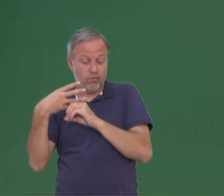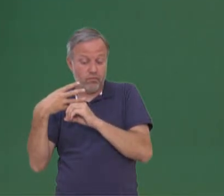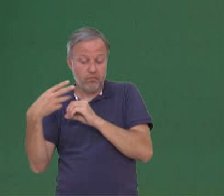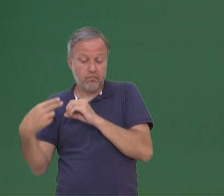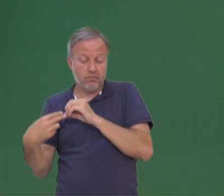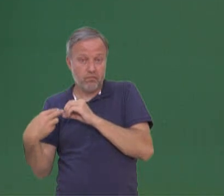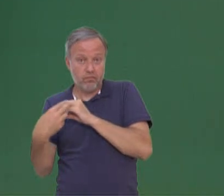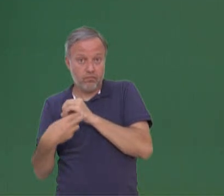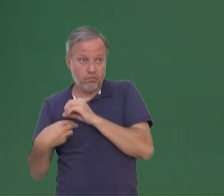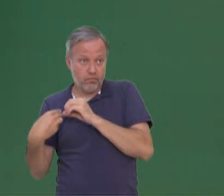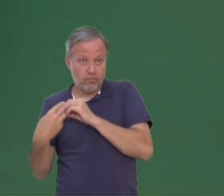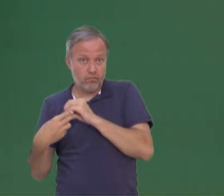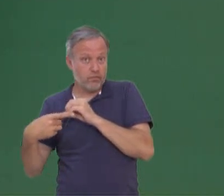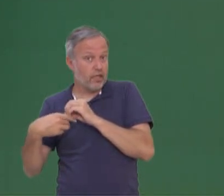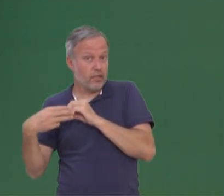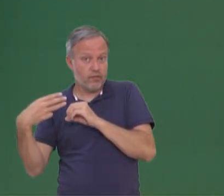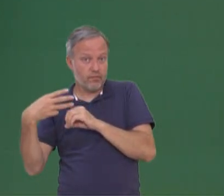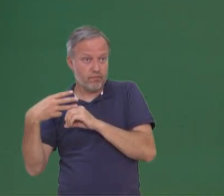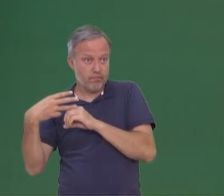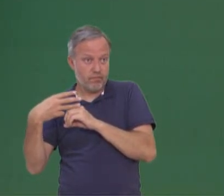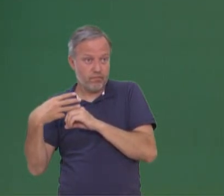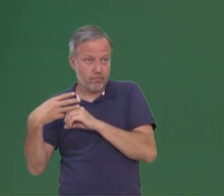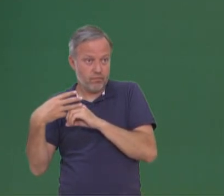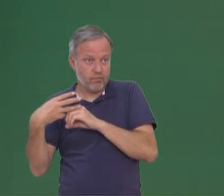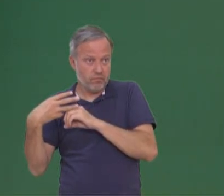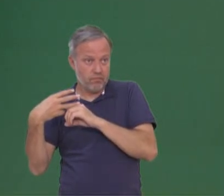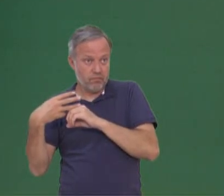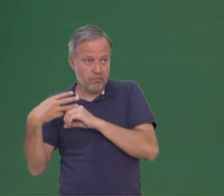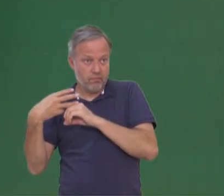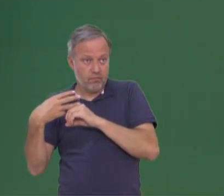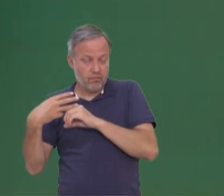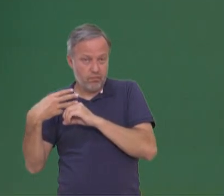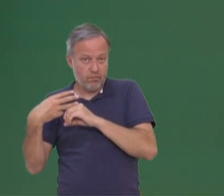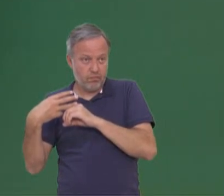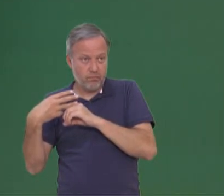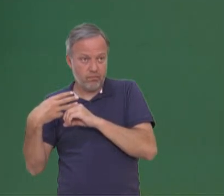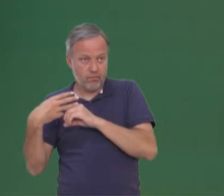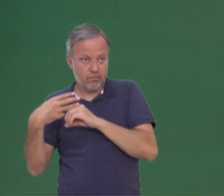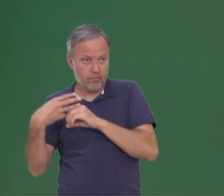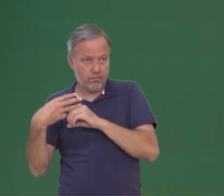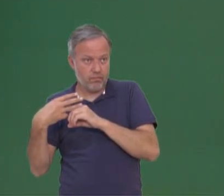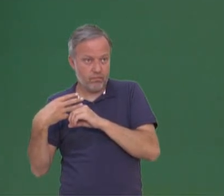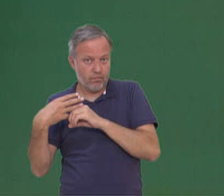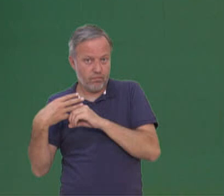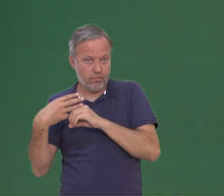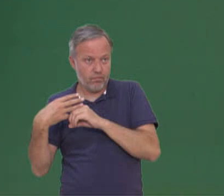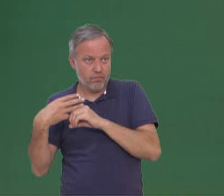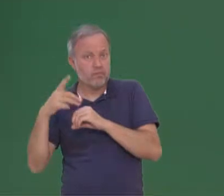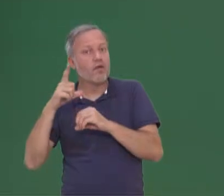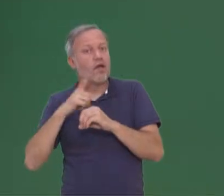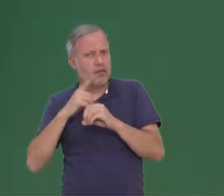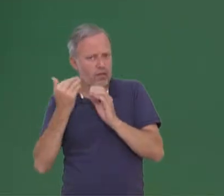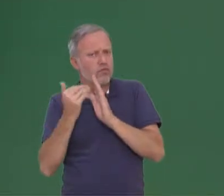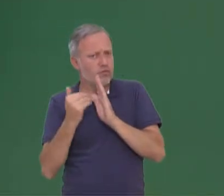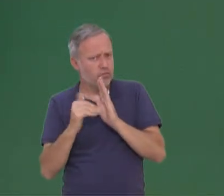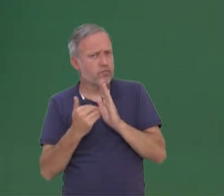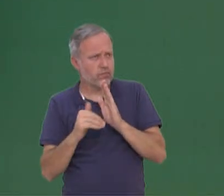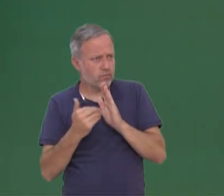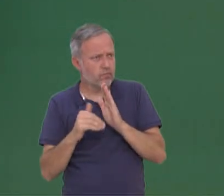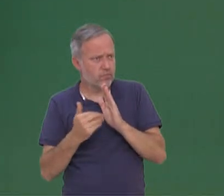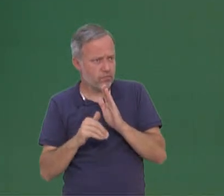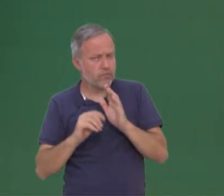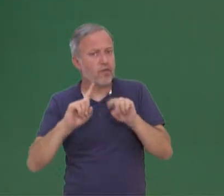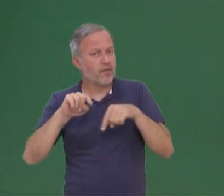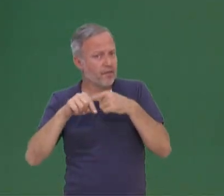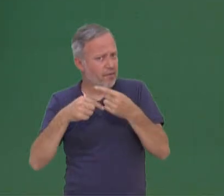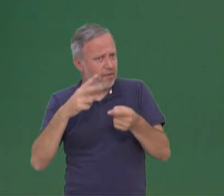pouquinho deslocado para o lado. Na eucarionte animal, o núcleo é geralmente maior e no centro. Tem mais estruturas? Tem. Cenas